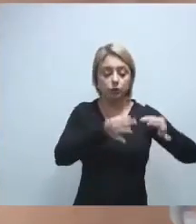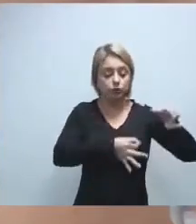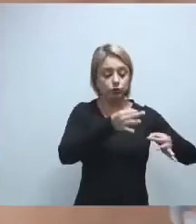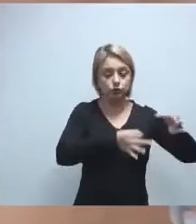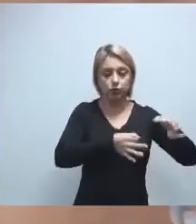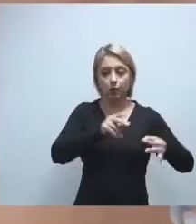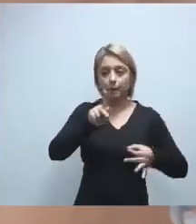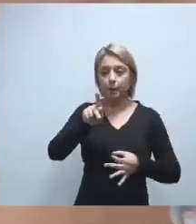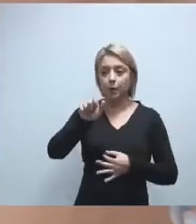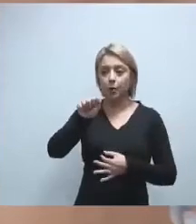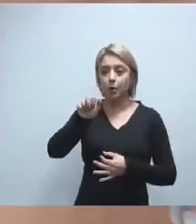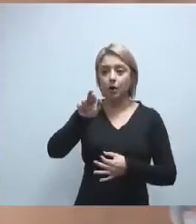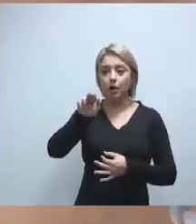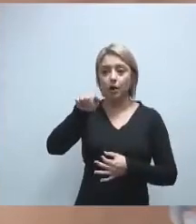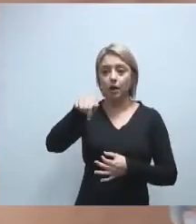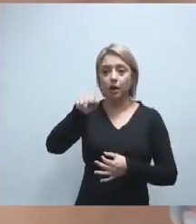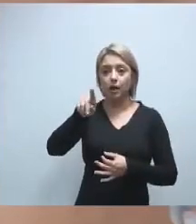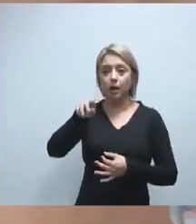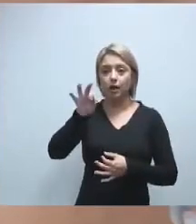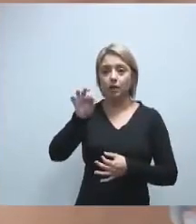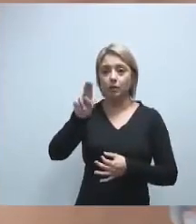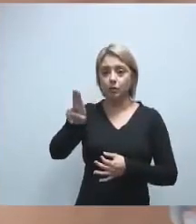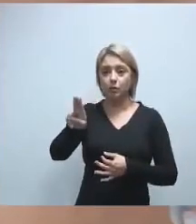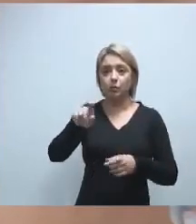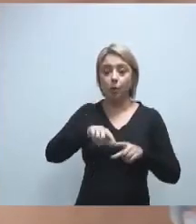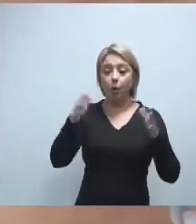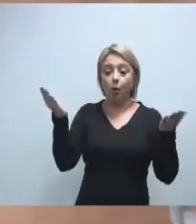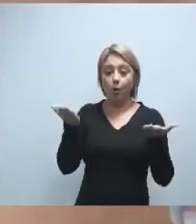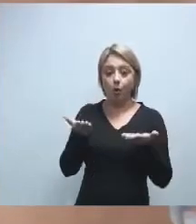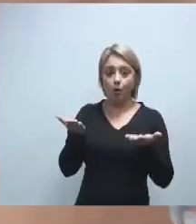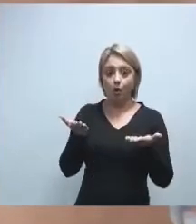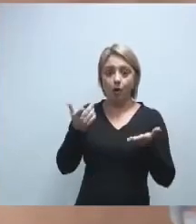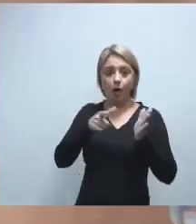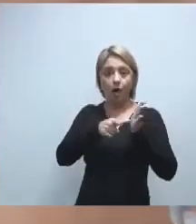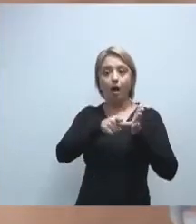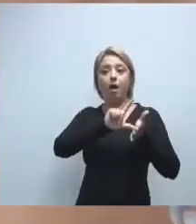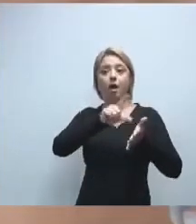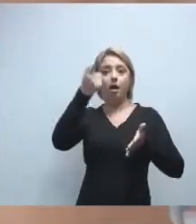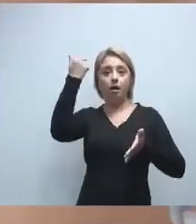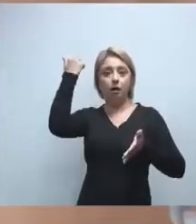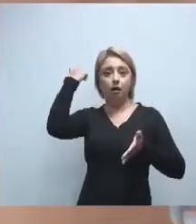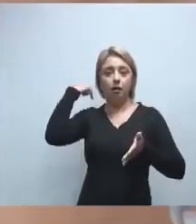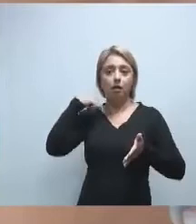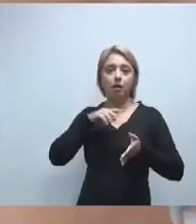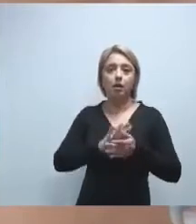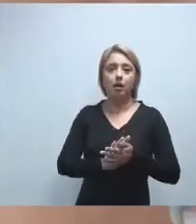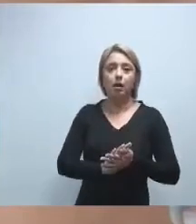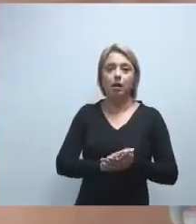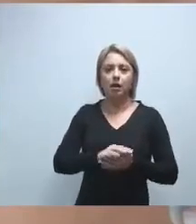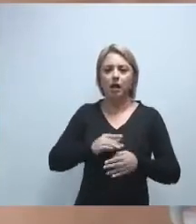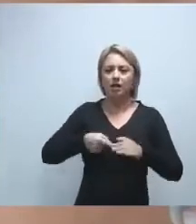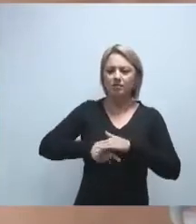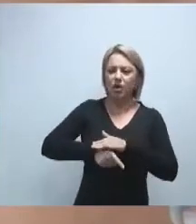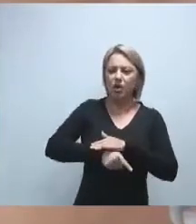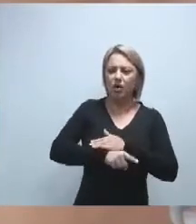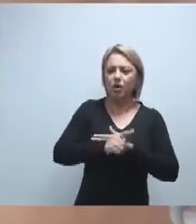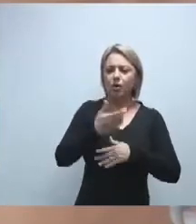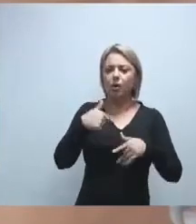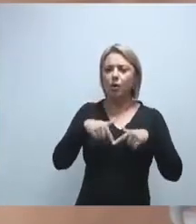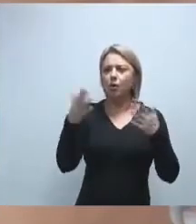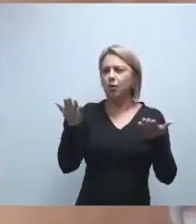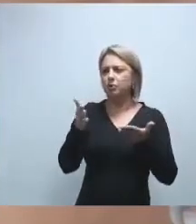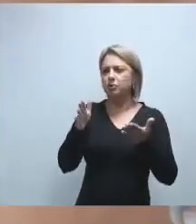porangatu hoje nã antes naquela época médio norte do estado de goiás e